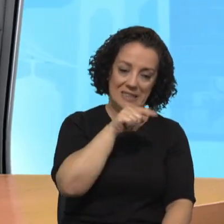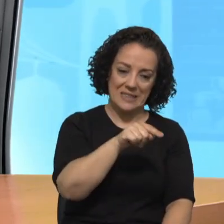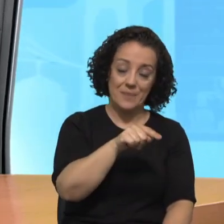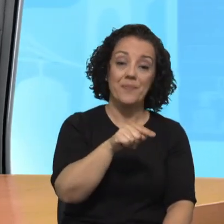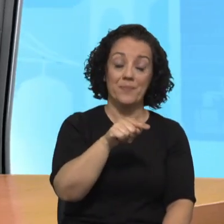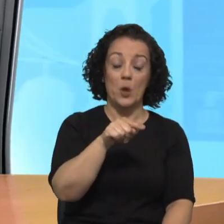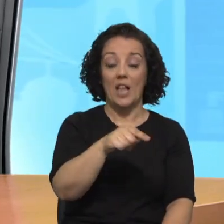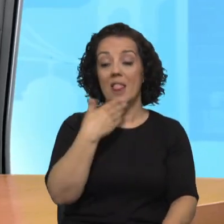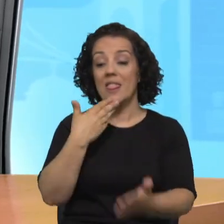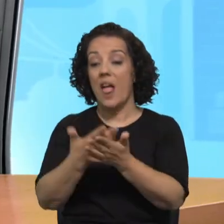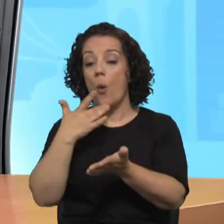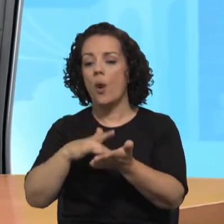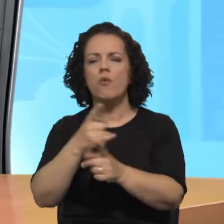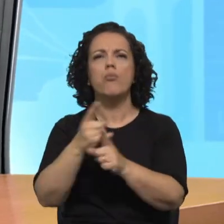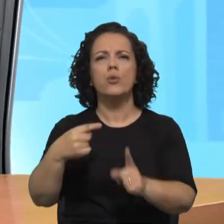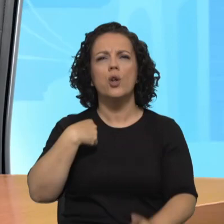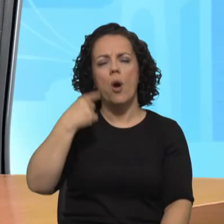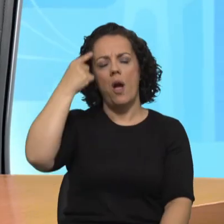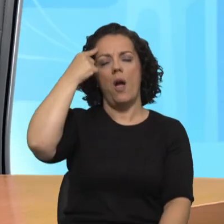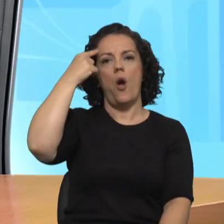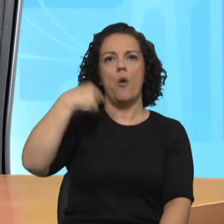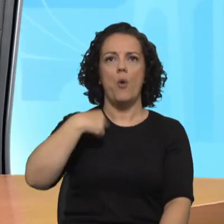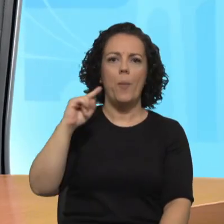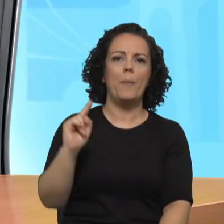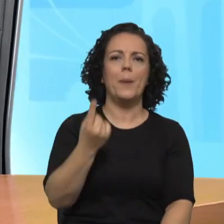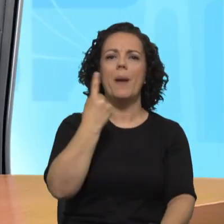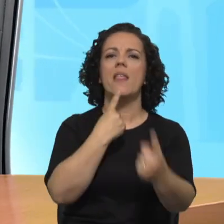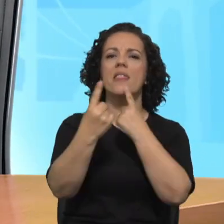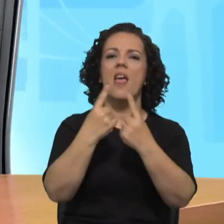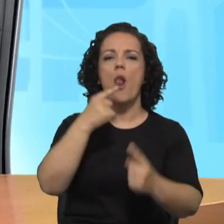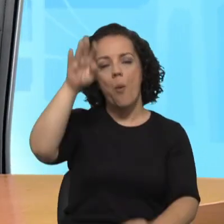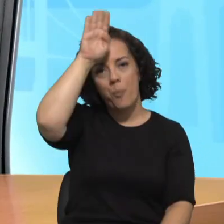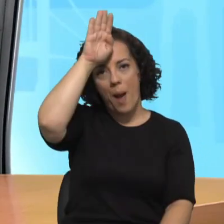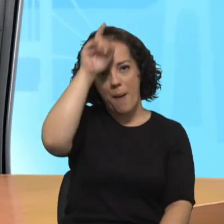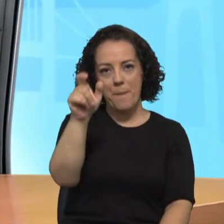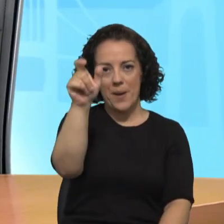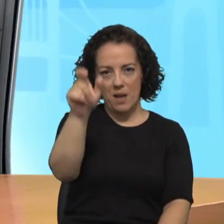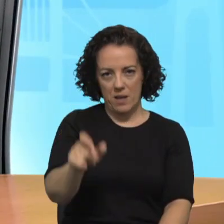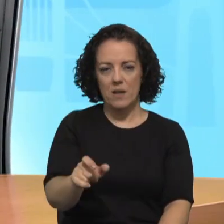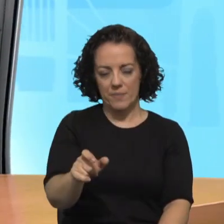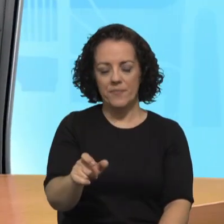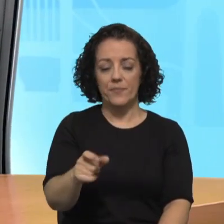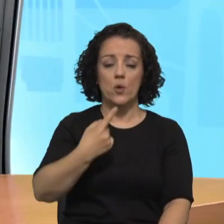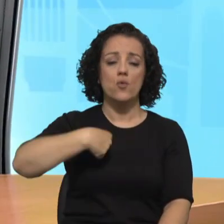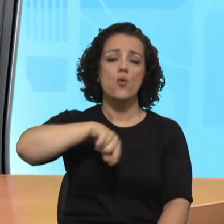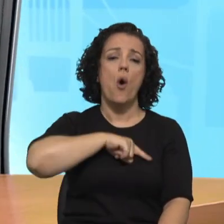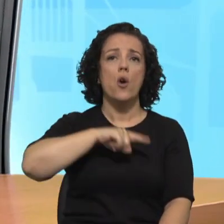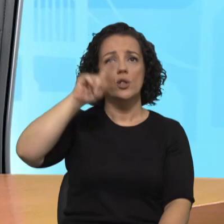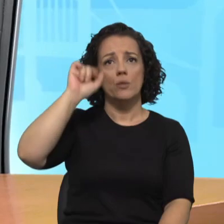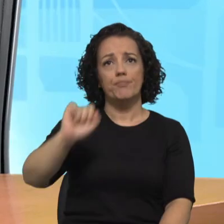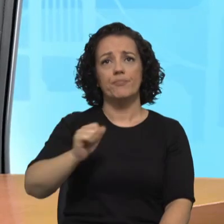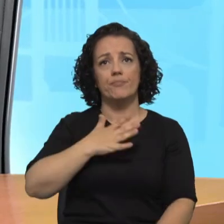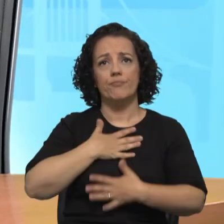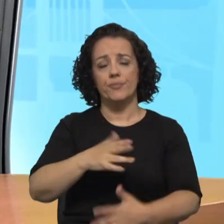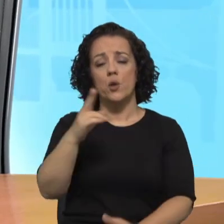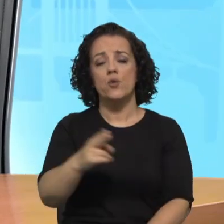para o livro foi, lembrei-me que tive um diálogo, o meu primeiro diálogo com o Papa Francisco, portanto, foi quando todos nós vaticanistas conhecemos o Papa, foi a caminho